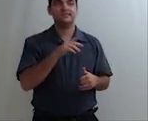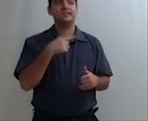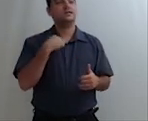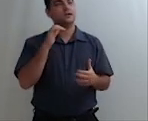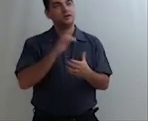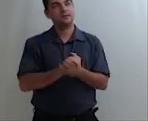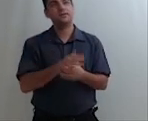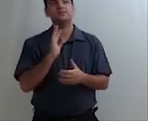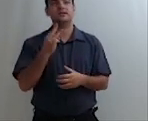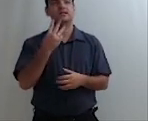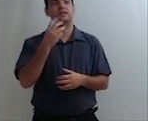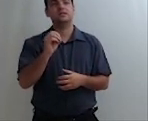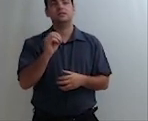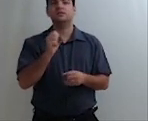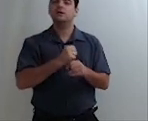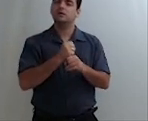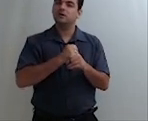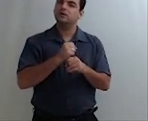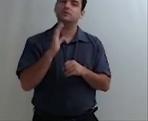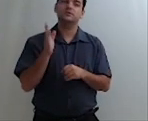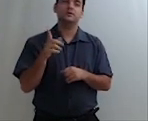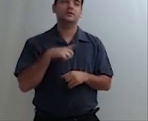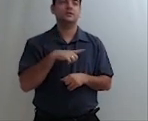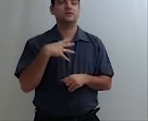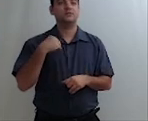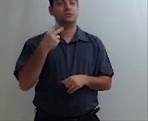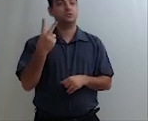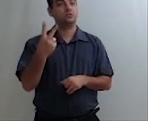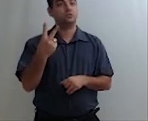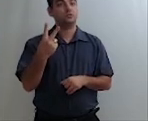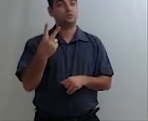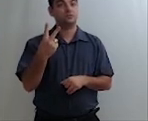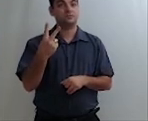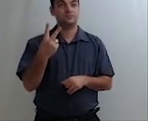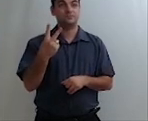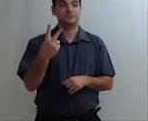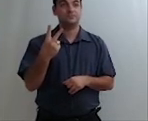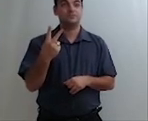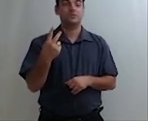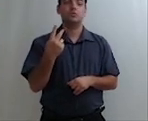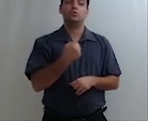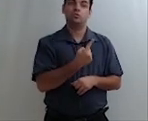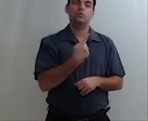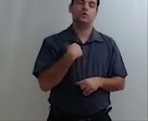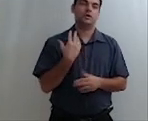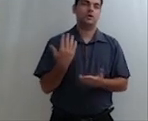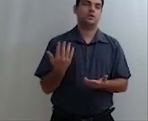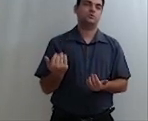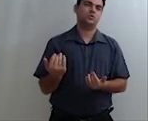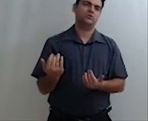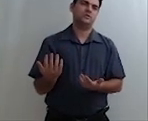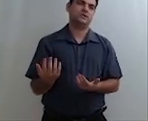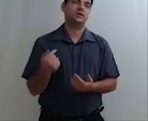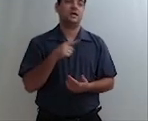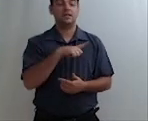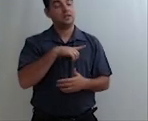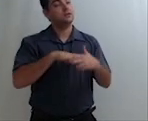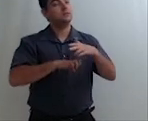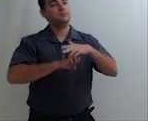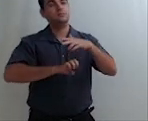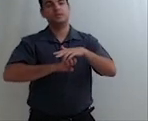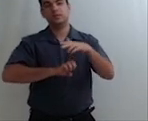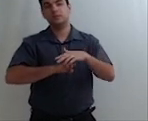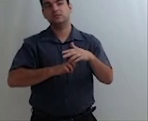há 30 anos pai de dois filhos um deles inclusive menor de idade é empresário há mais de